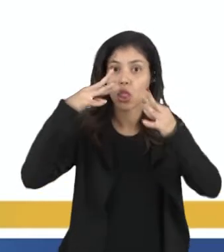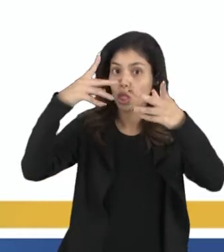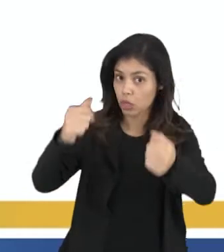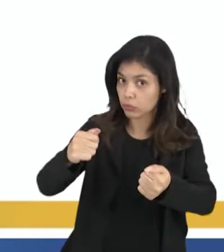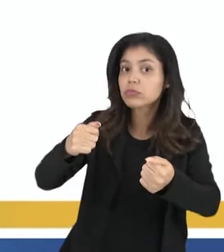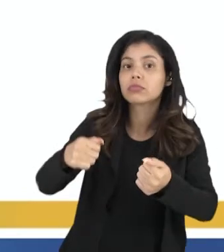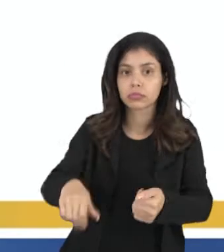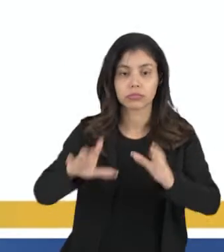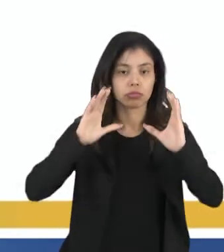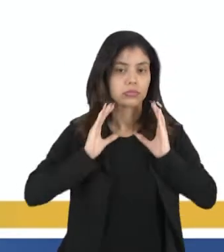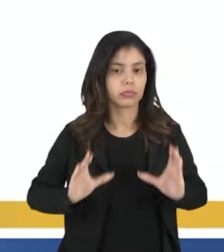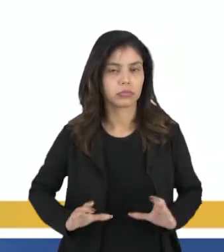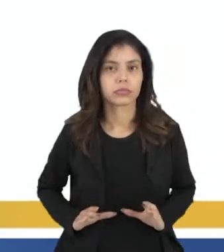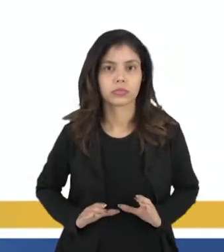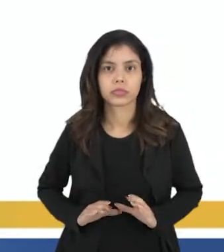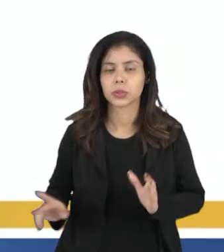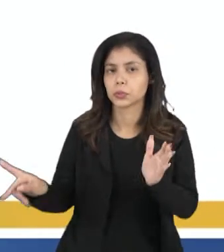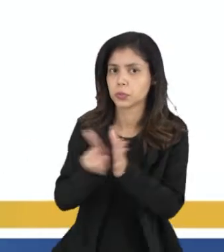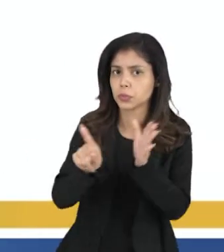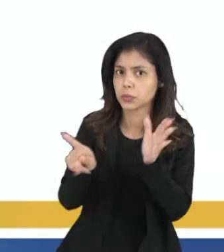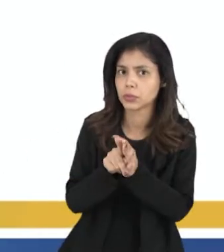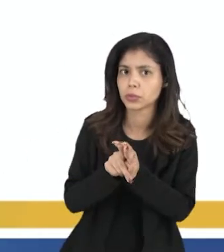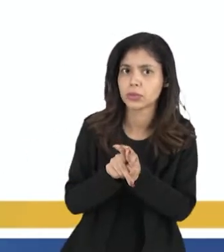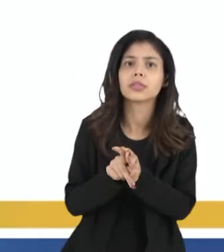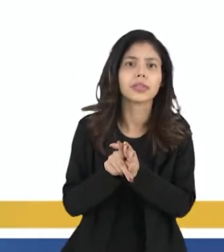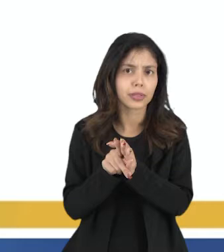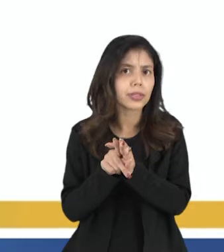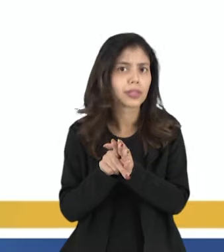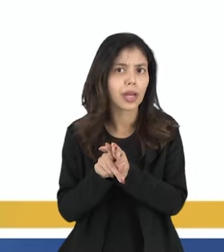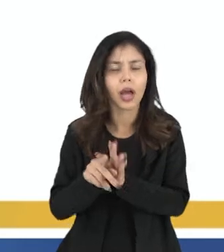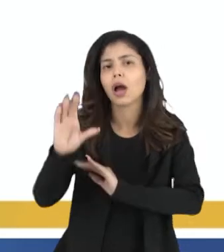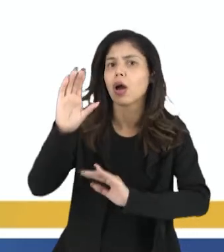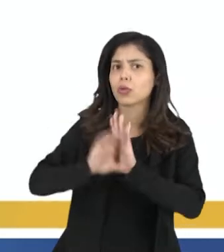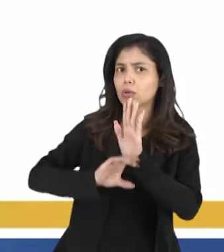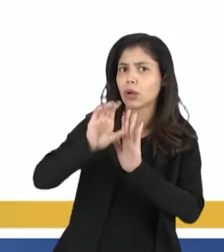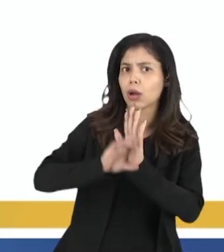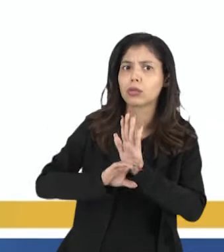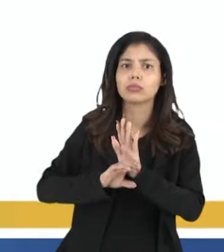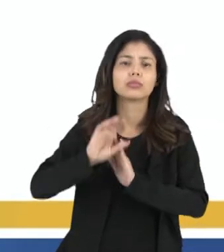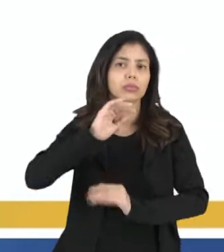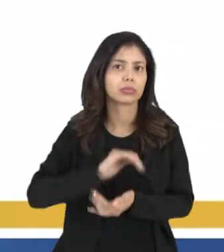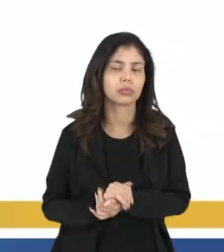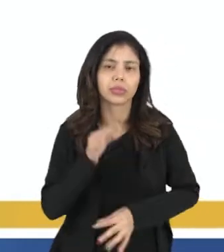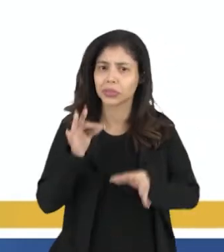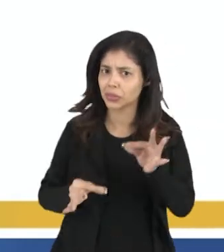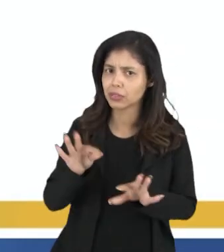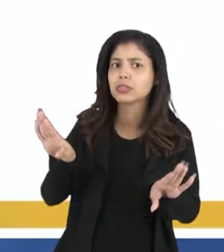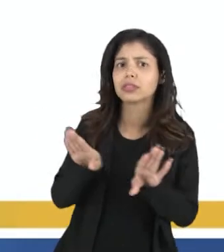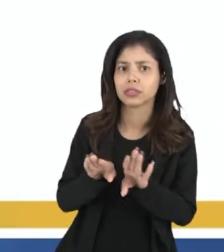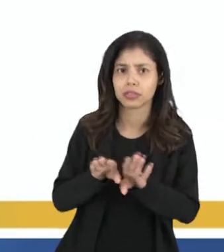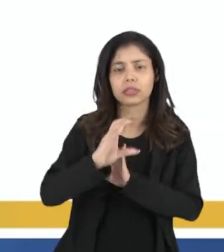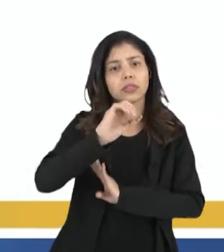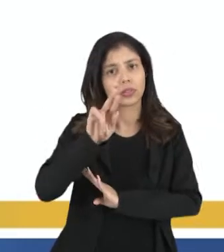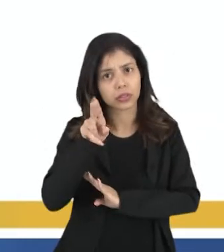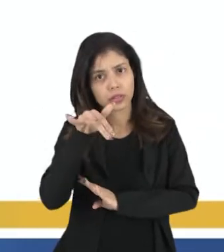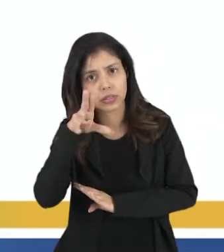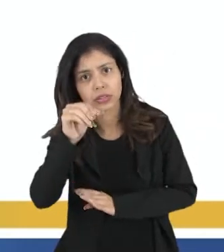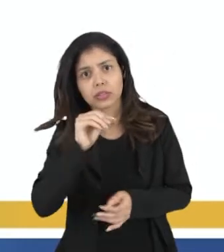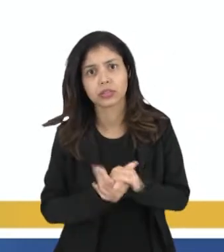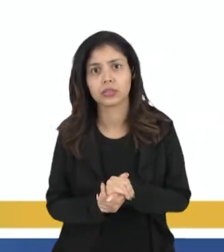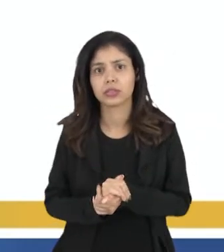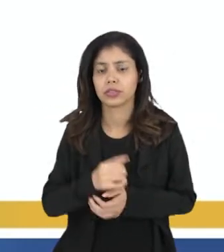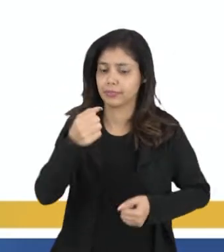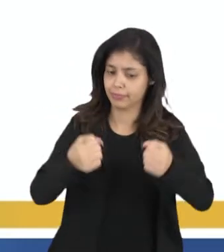cidadão brasileiro conhecesse pelo menos a Constituição e o Código Civil, e quem dirige conhecesse na íntegra o Código